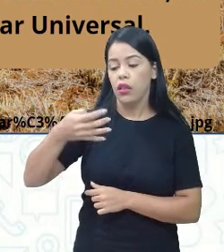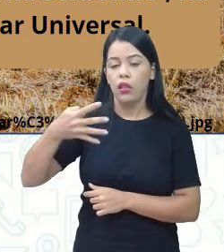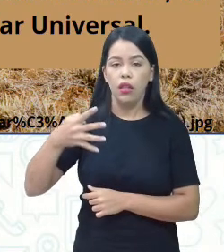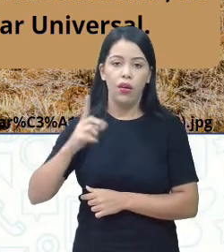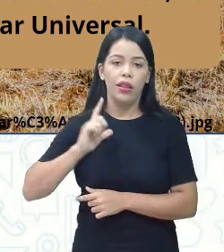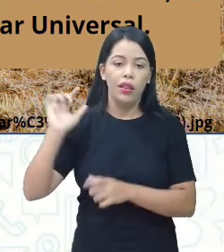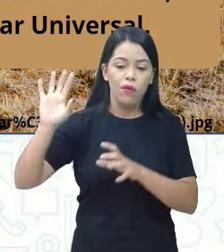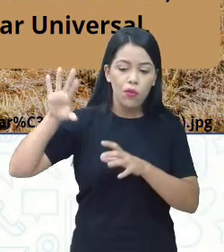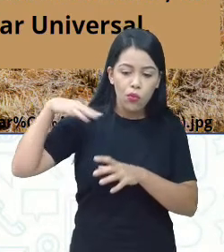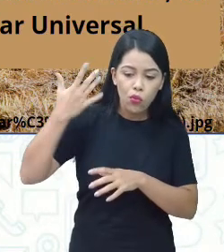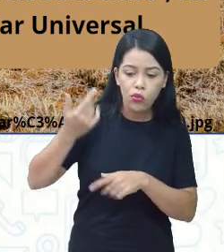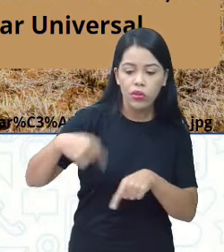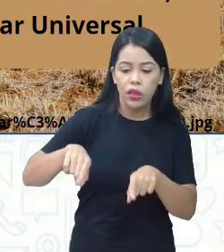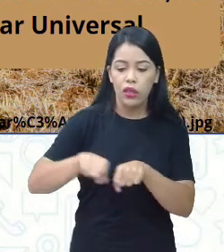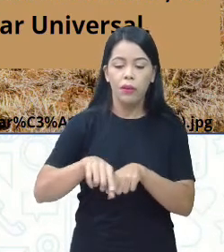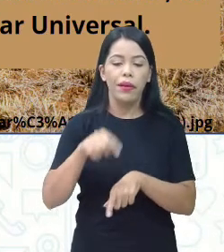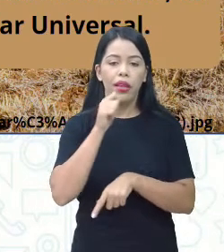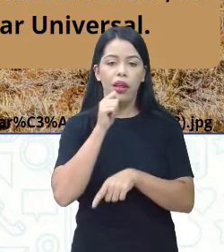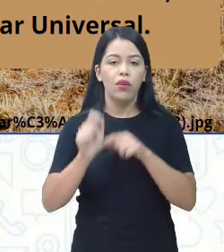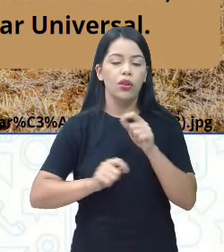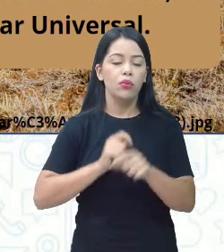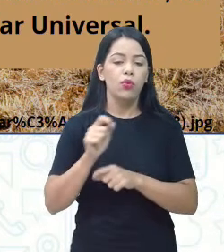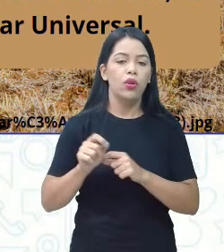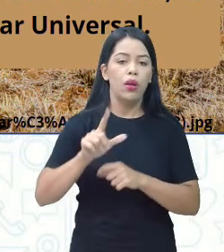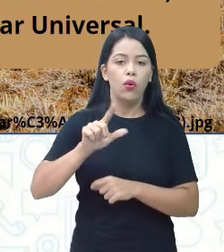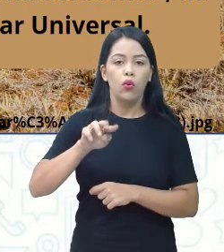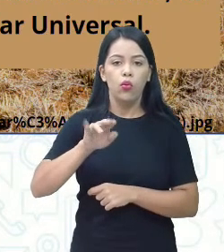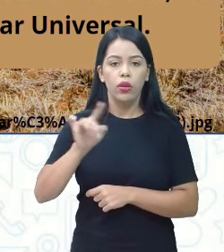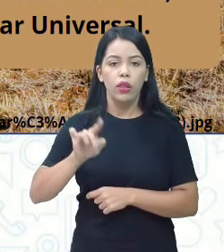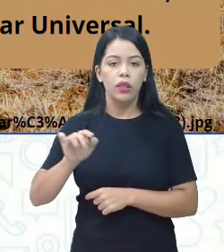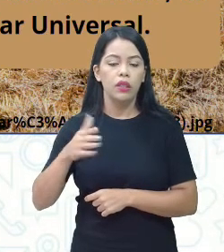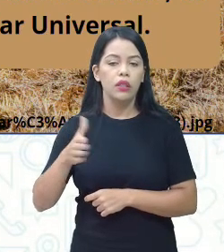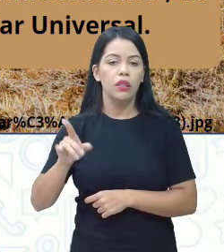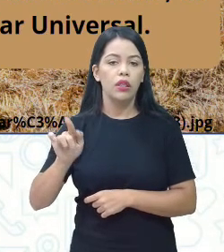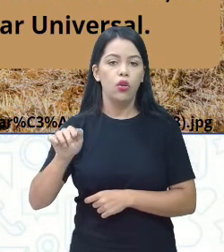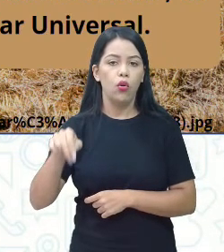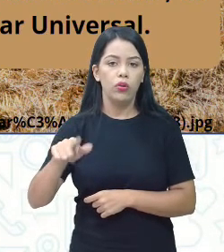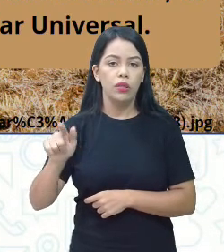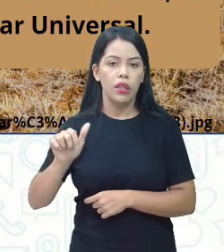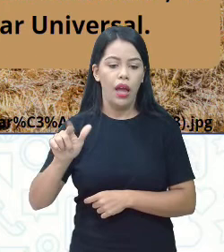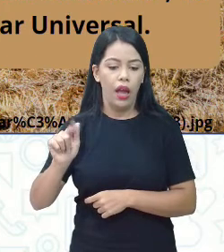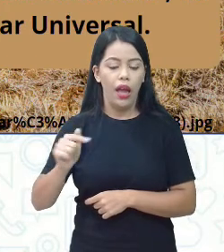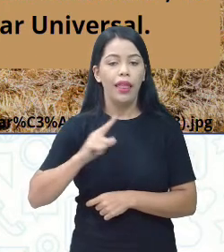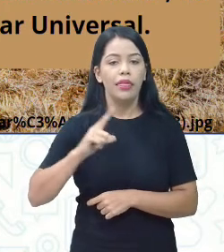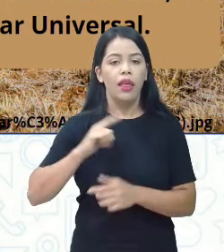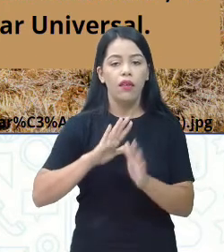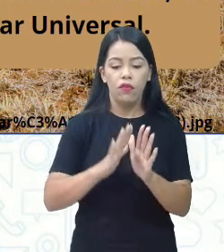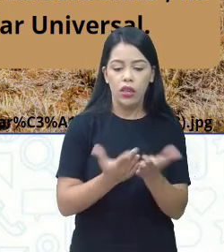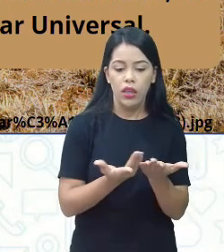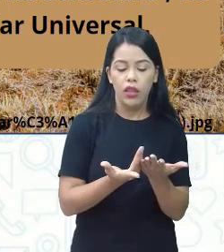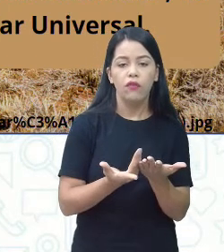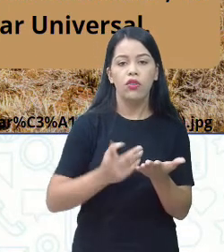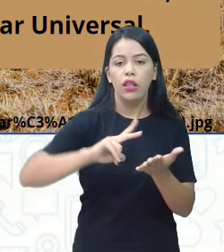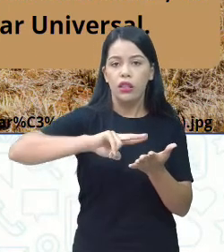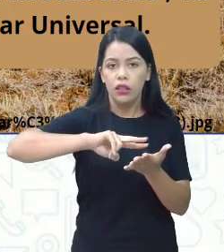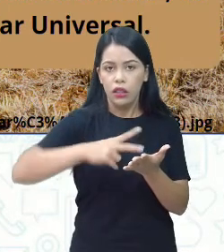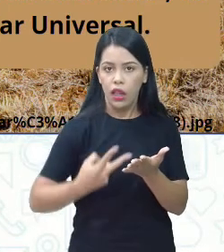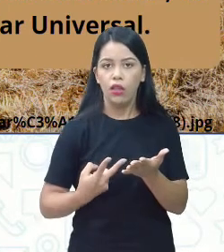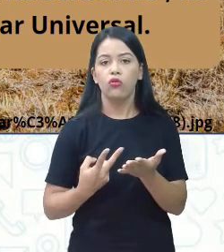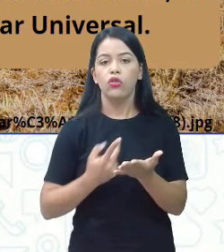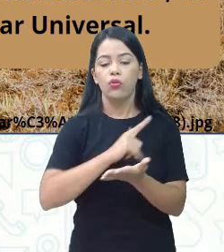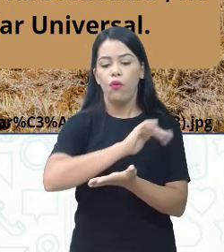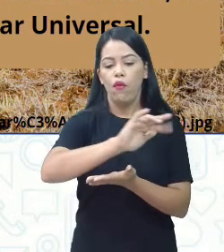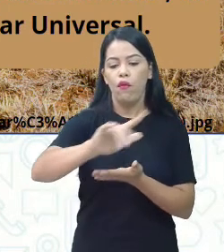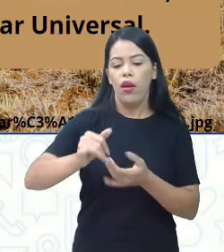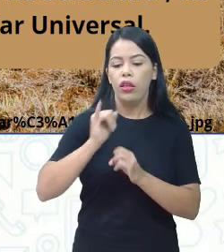e gravado por Luiz Gonzaga. Seus livros, traduzidos em vários idiomas, foram temas de estudos